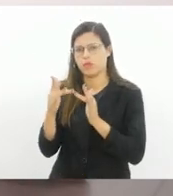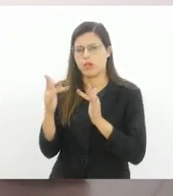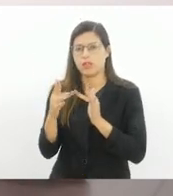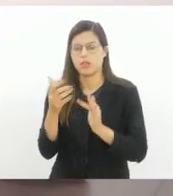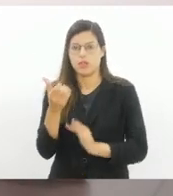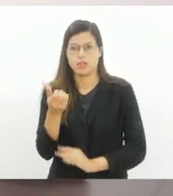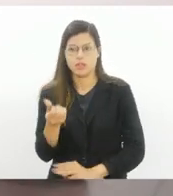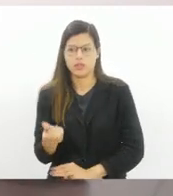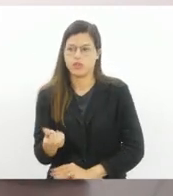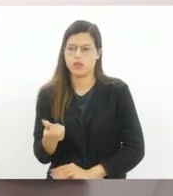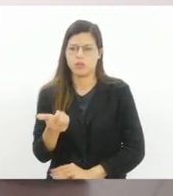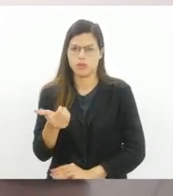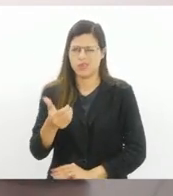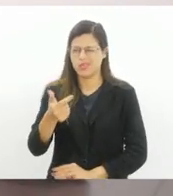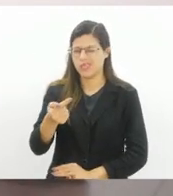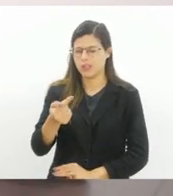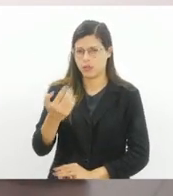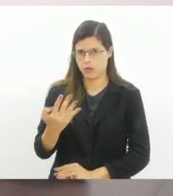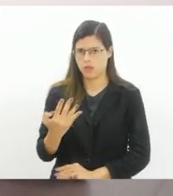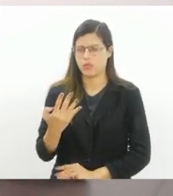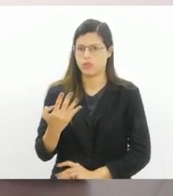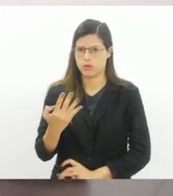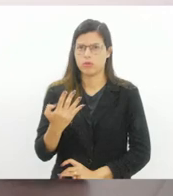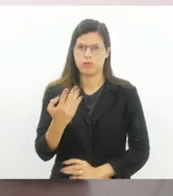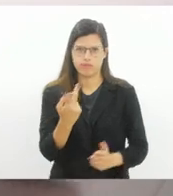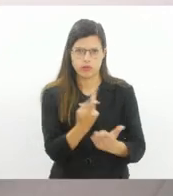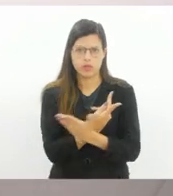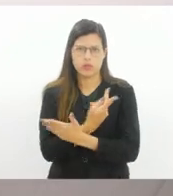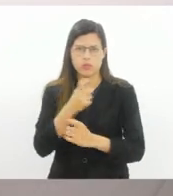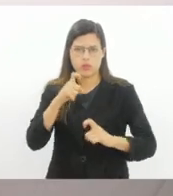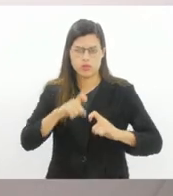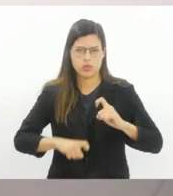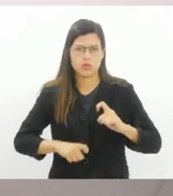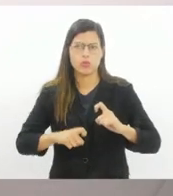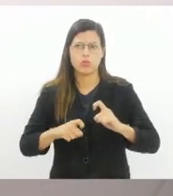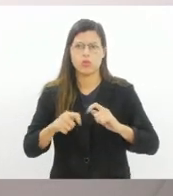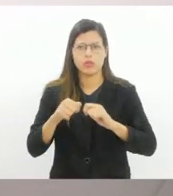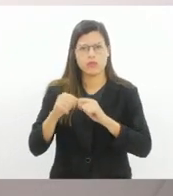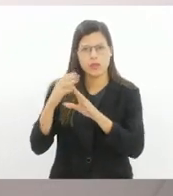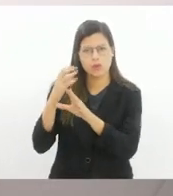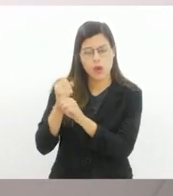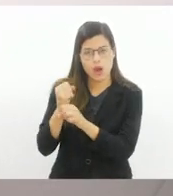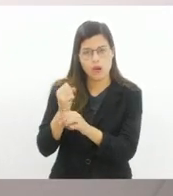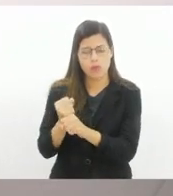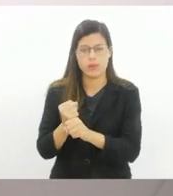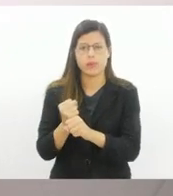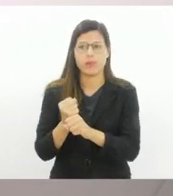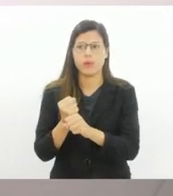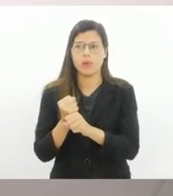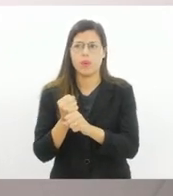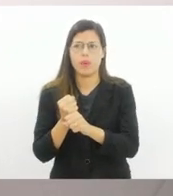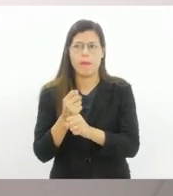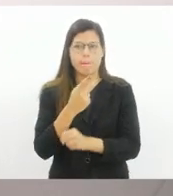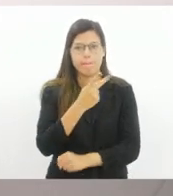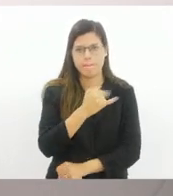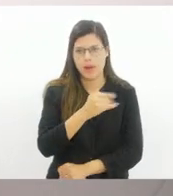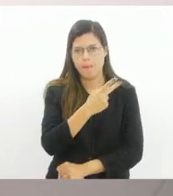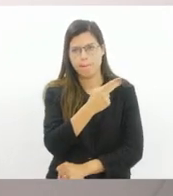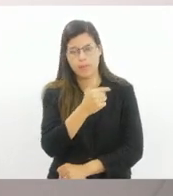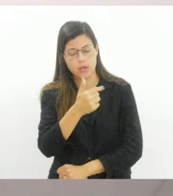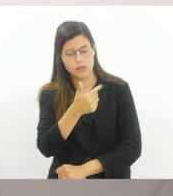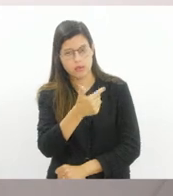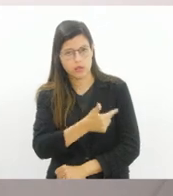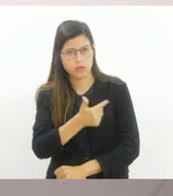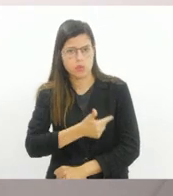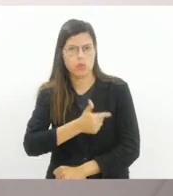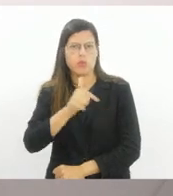6.174 casos de estupro. É, pais, quando a gente faz o somatório de pais, padrastos,